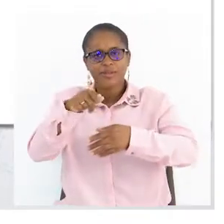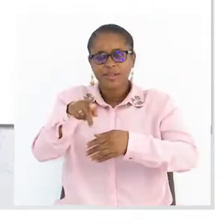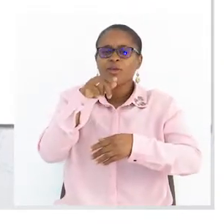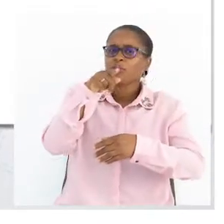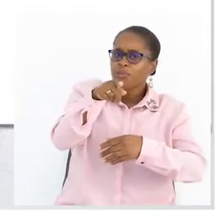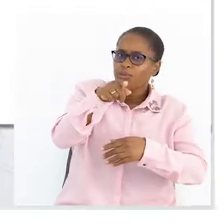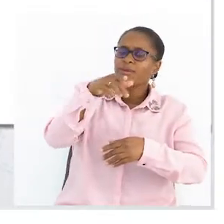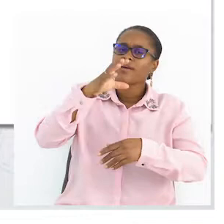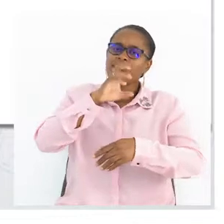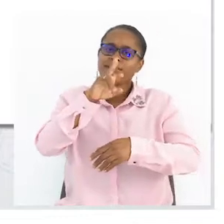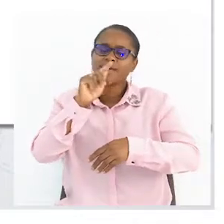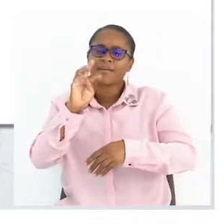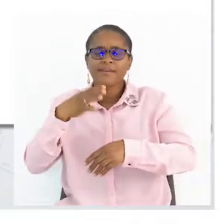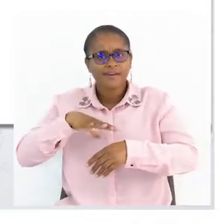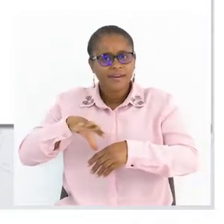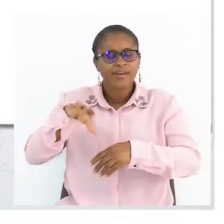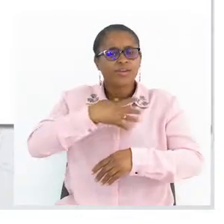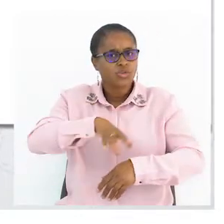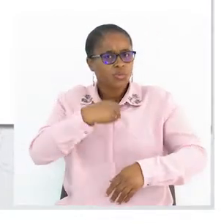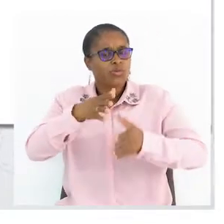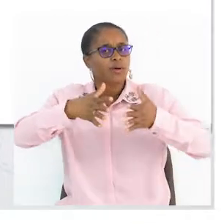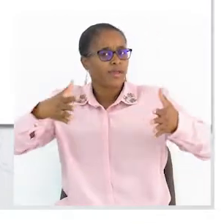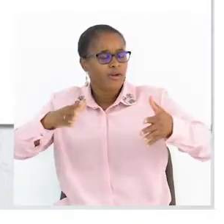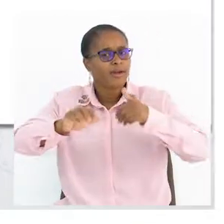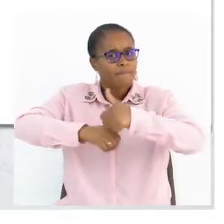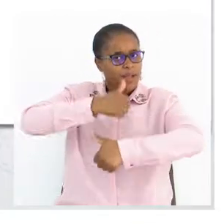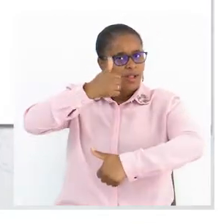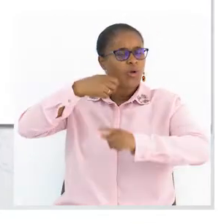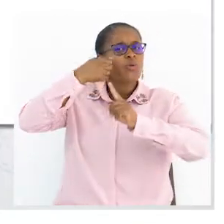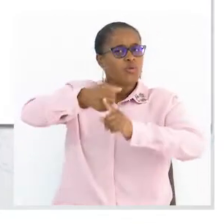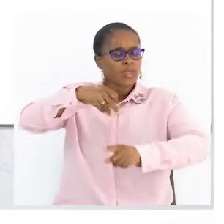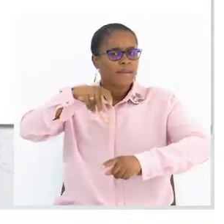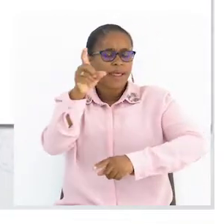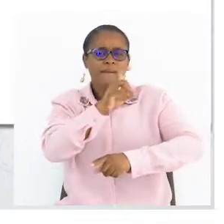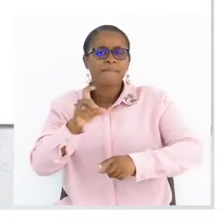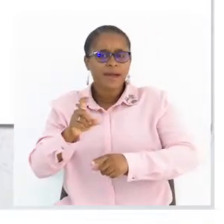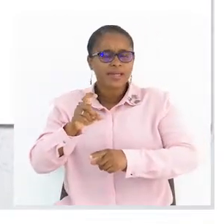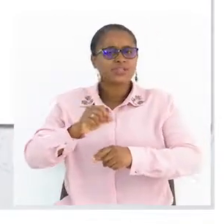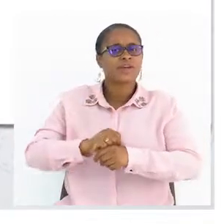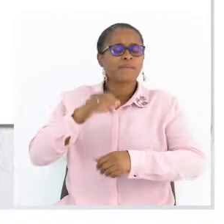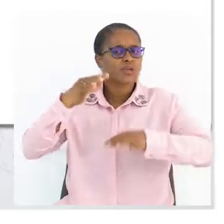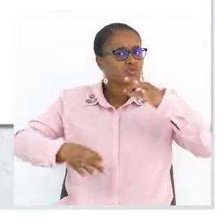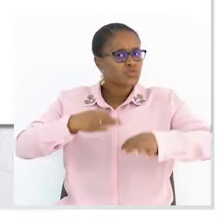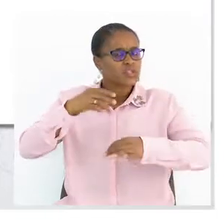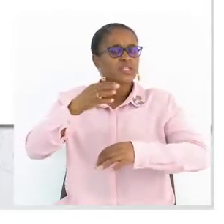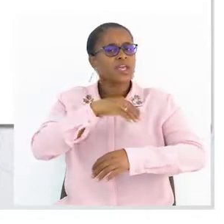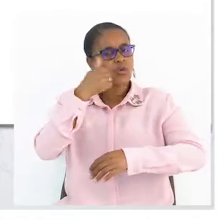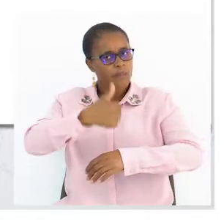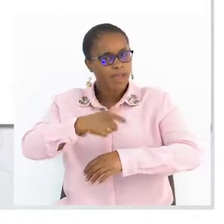tu que crês num mundo maior e melhor, luta pela paz, pela justiça, pelo